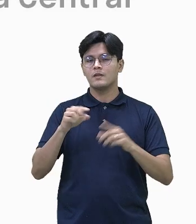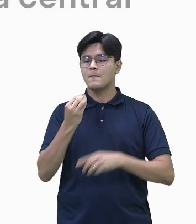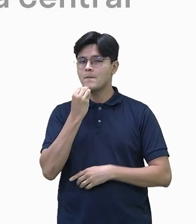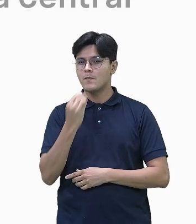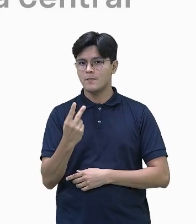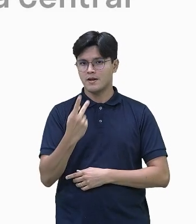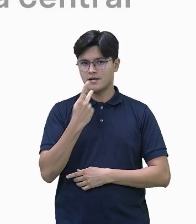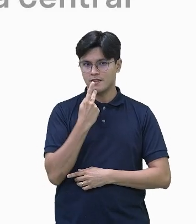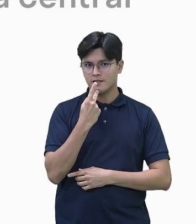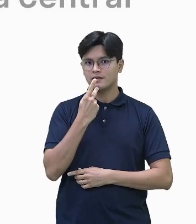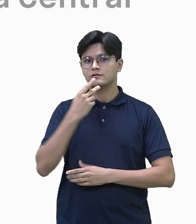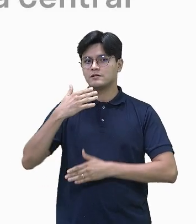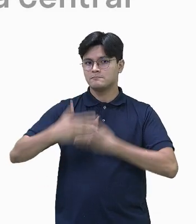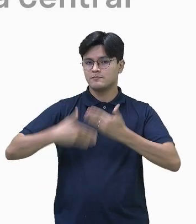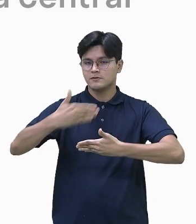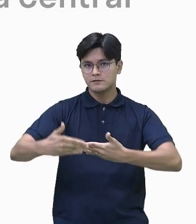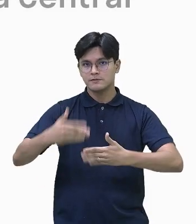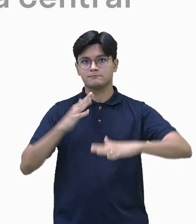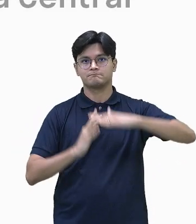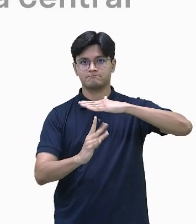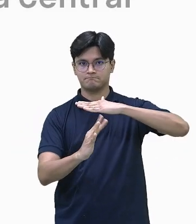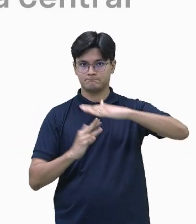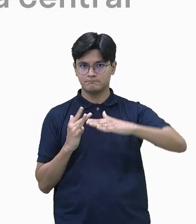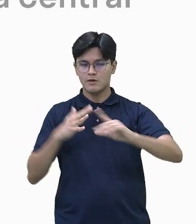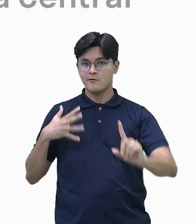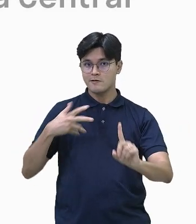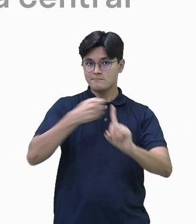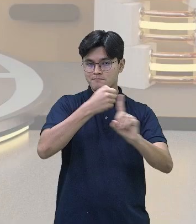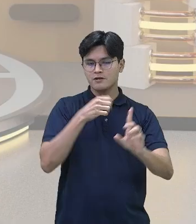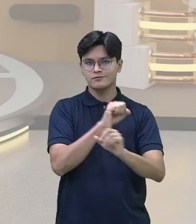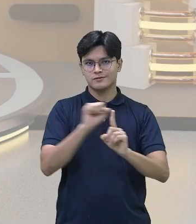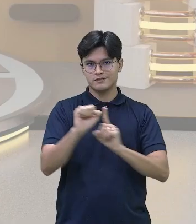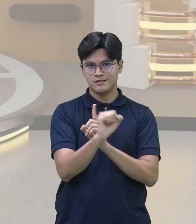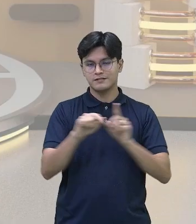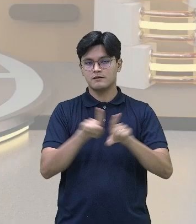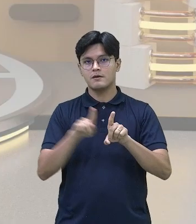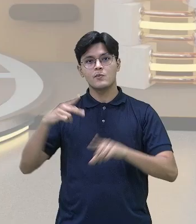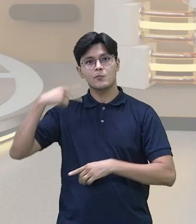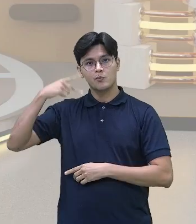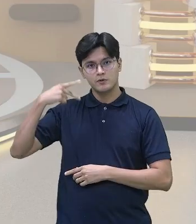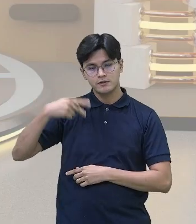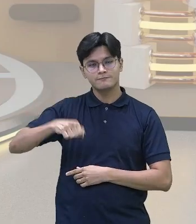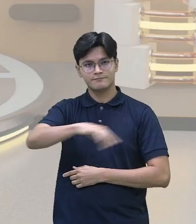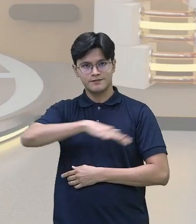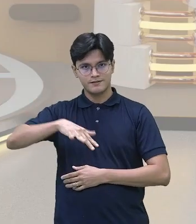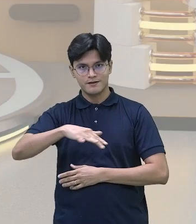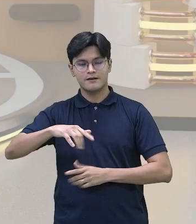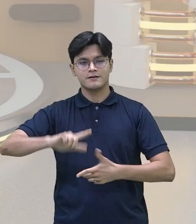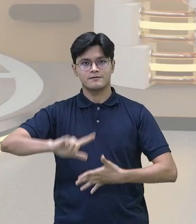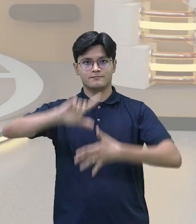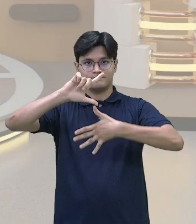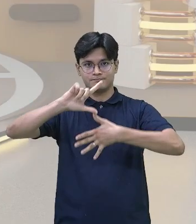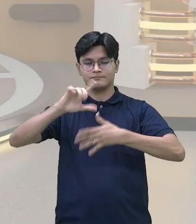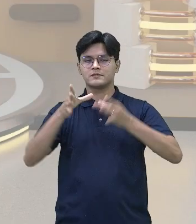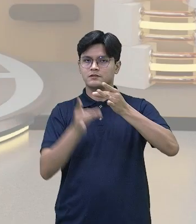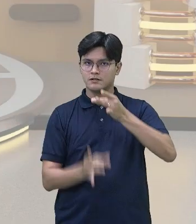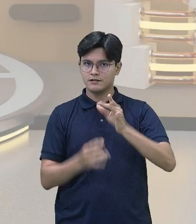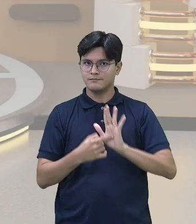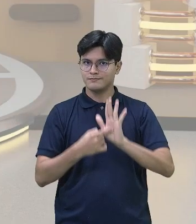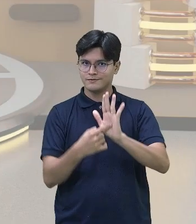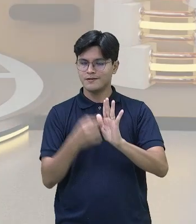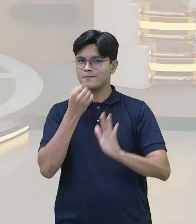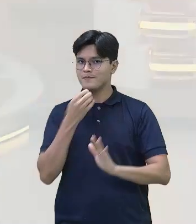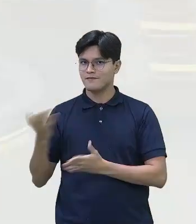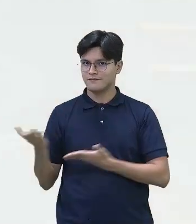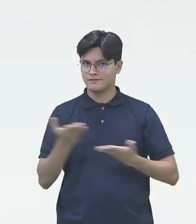migratórios, impactos sociais e políticos na América Latina. Esse então foi o nosso detalhamento. Seja mais uma vez bem-vindo à nossa